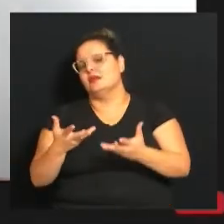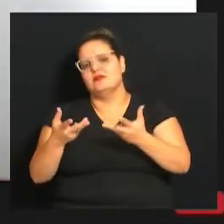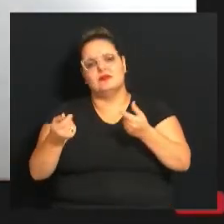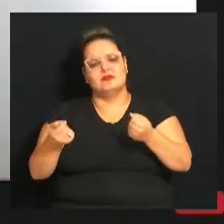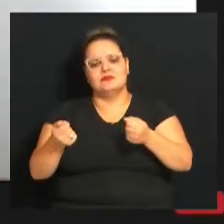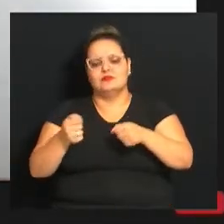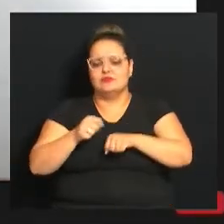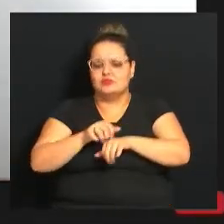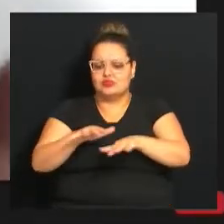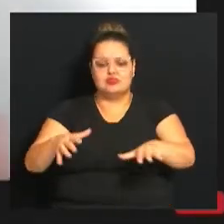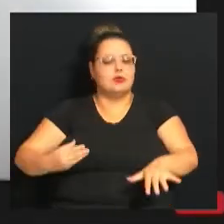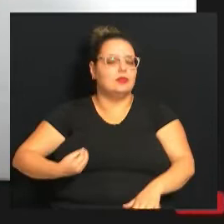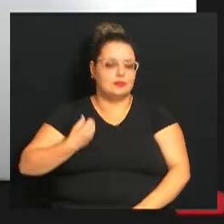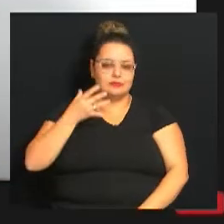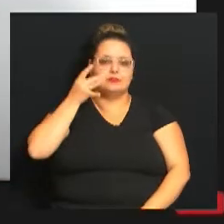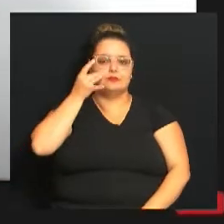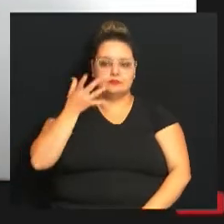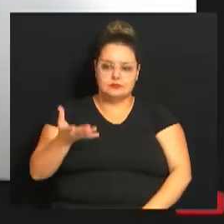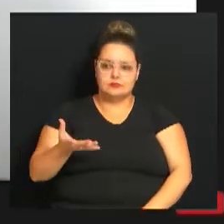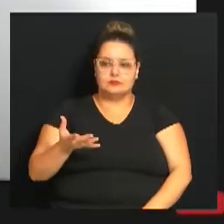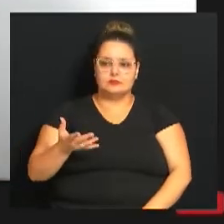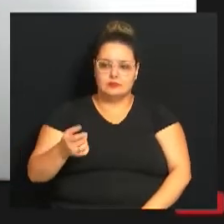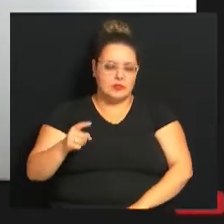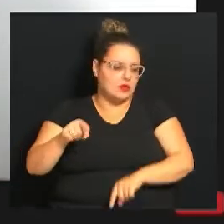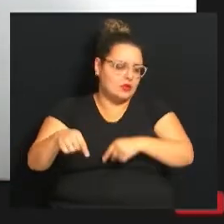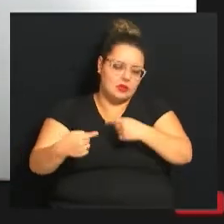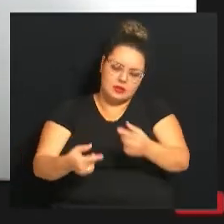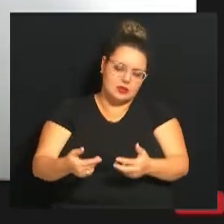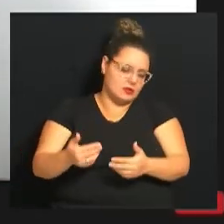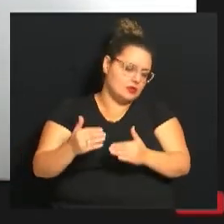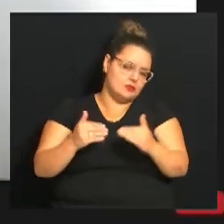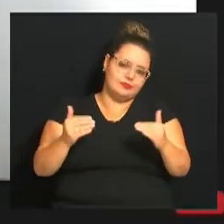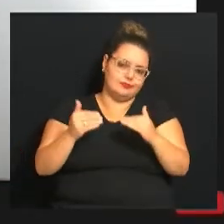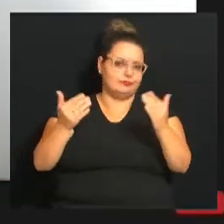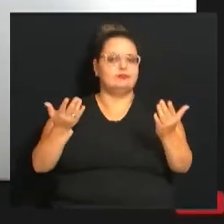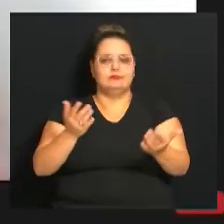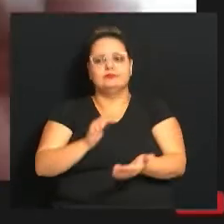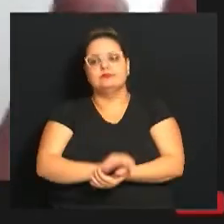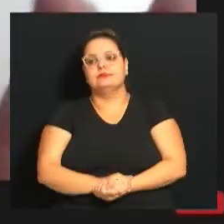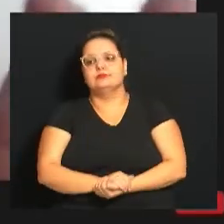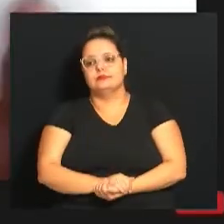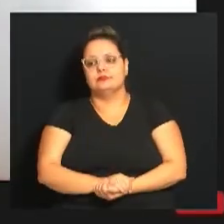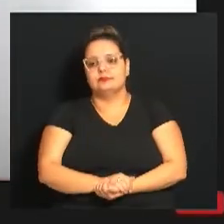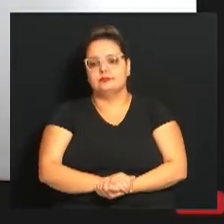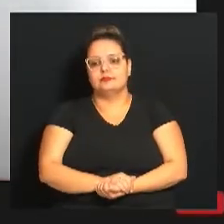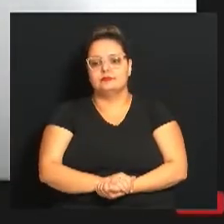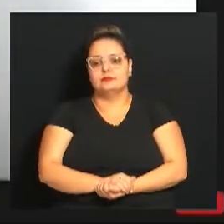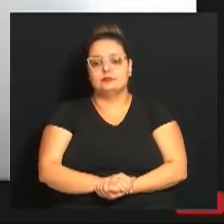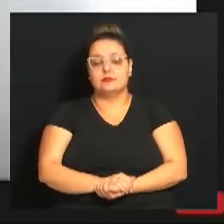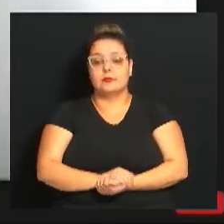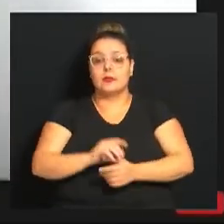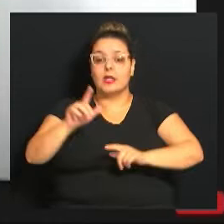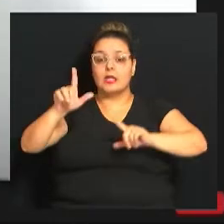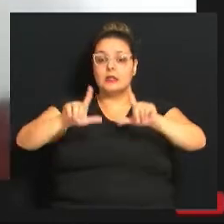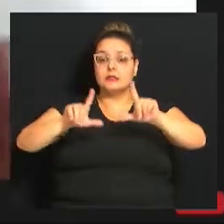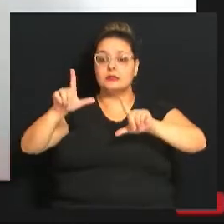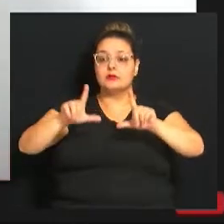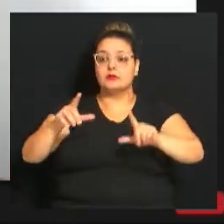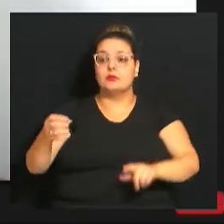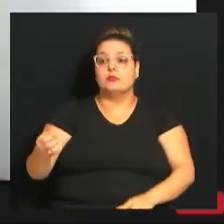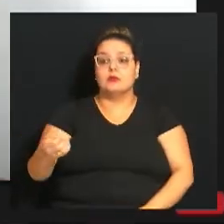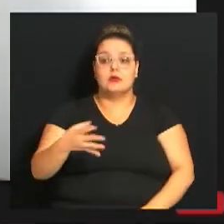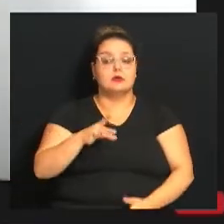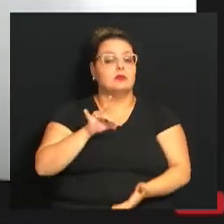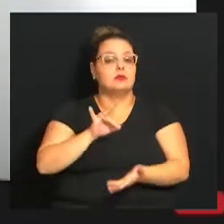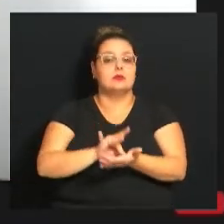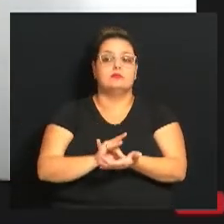ao vivo, de tudo mais, em diferentes devices. Acho que isso vai ser o seguinte, a TV ela vai ter uma nova realidade de que ela já